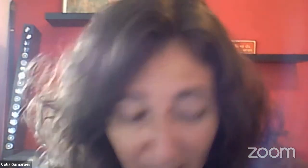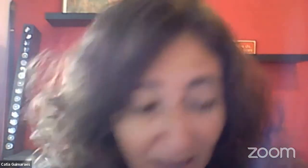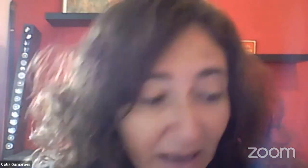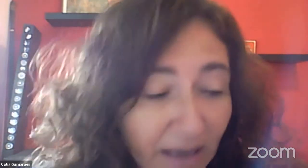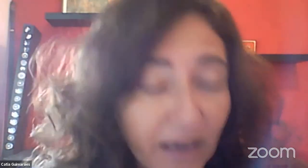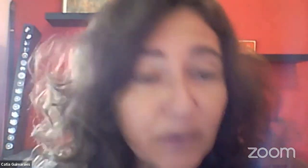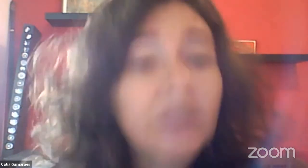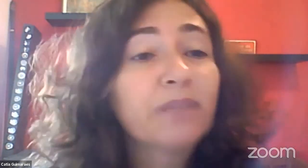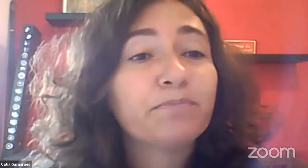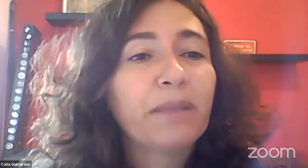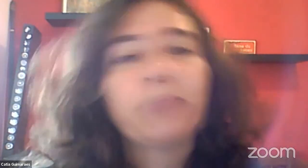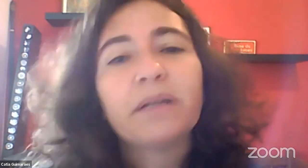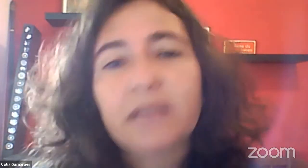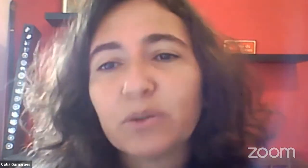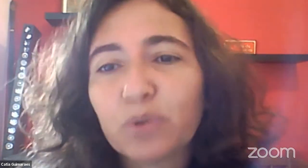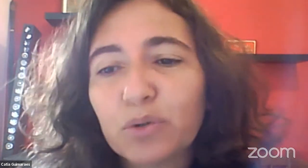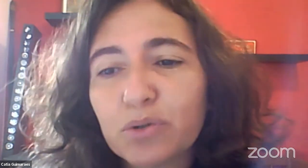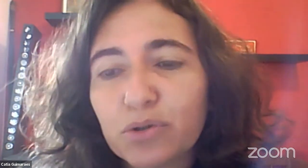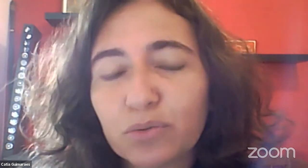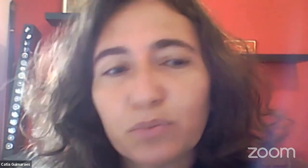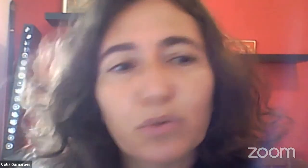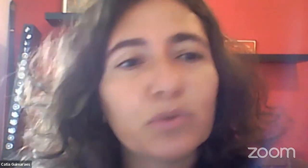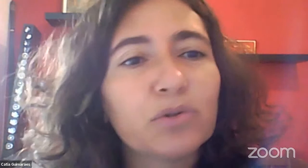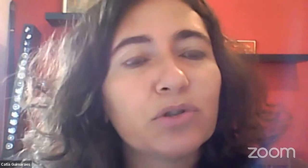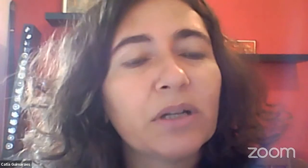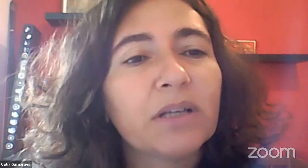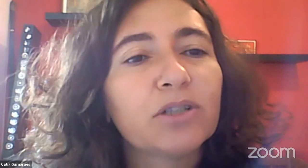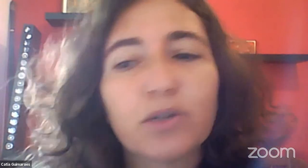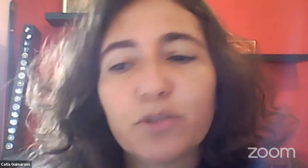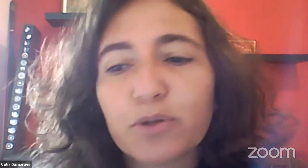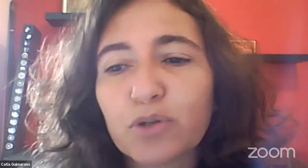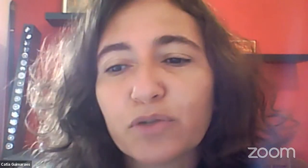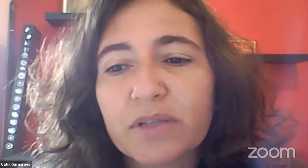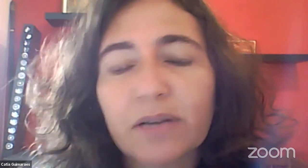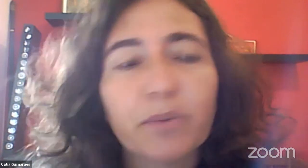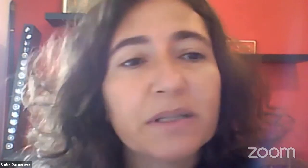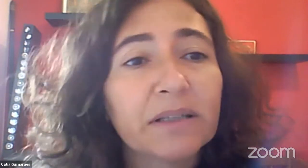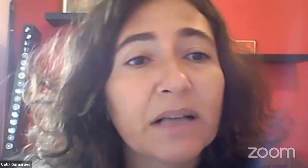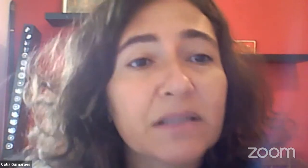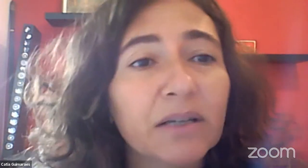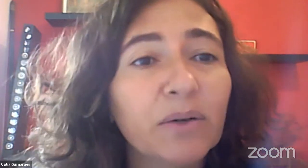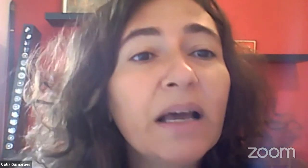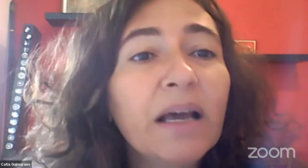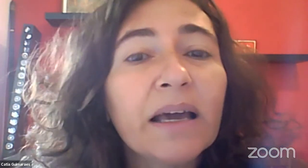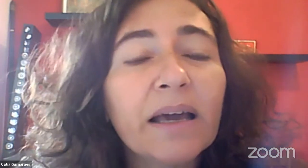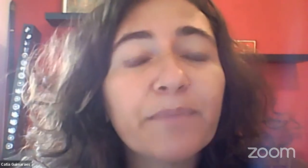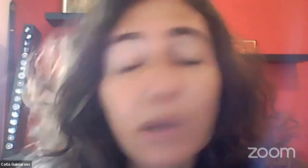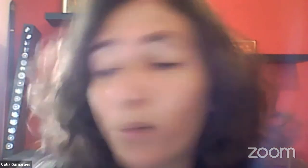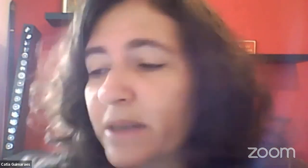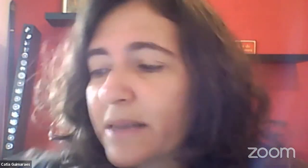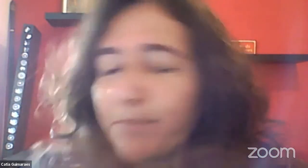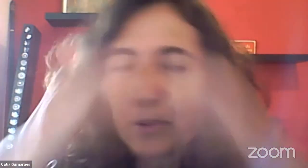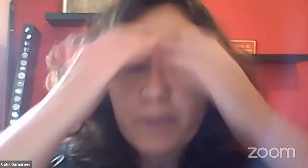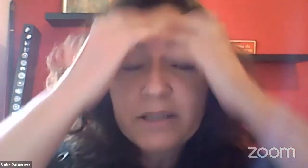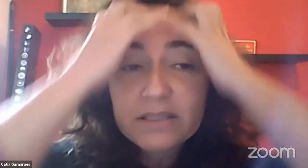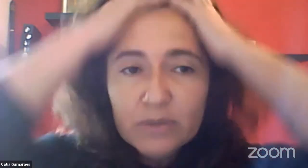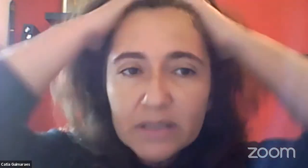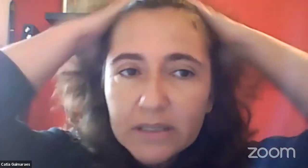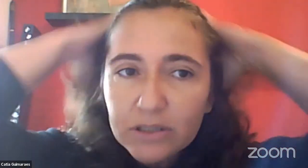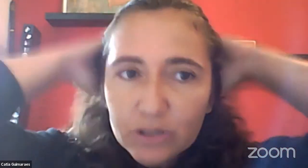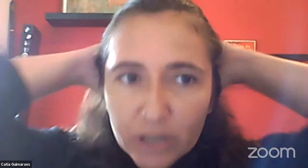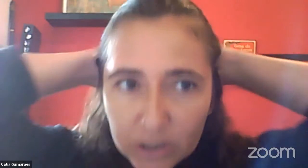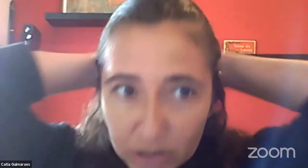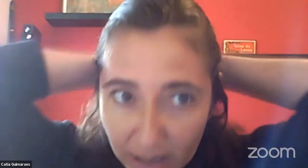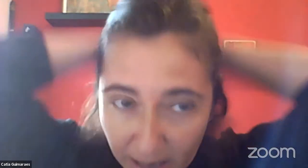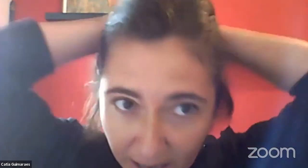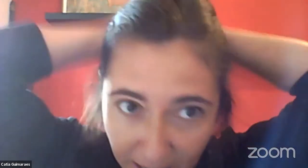Fiocruz. Eu queria parabenizar, então, as três pessoas que fizeram a apresentação e começar problematizando o